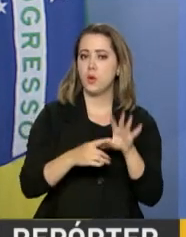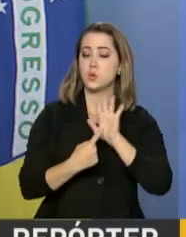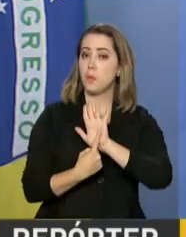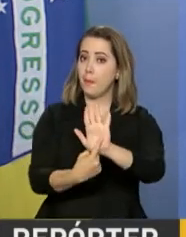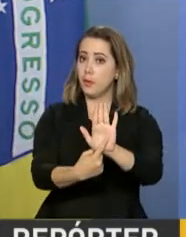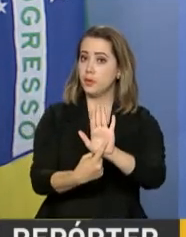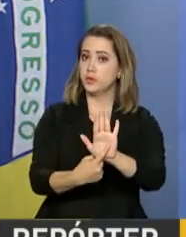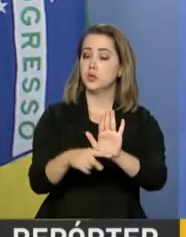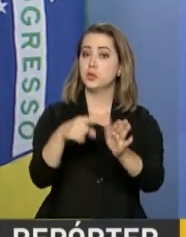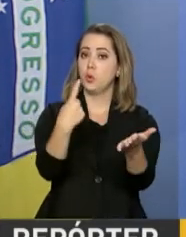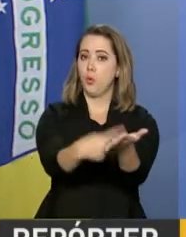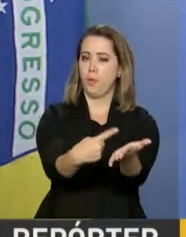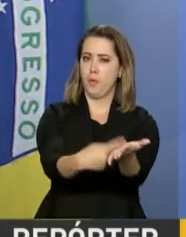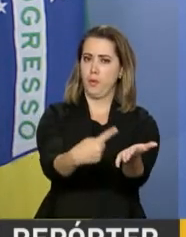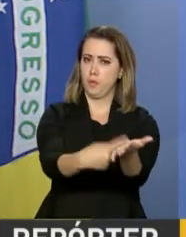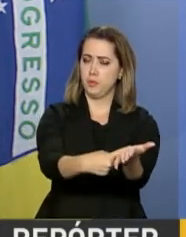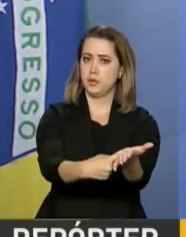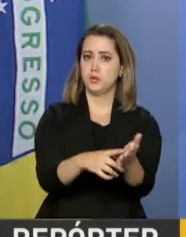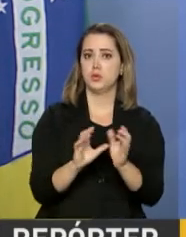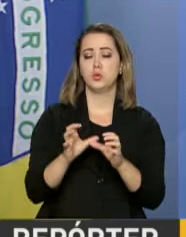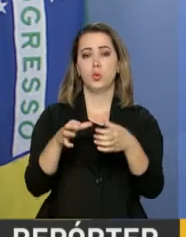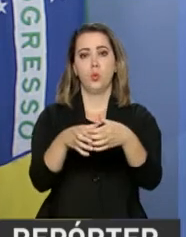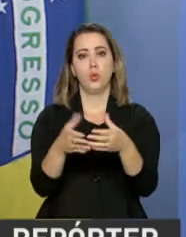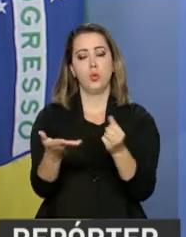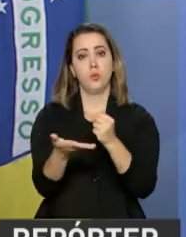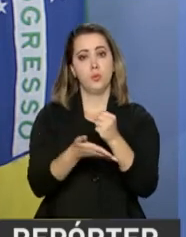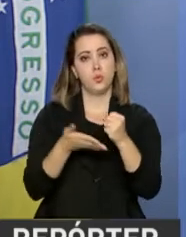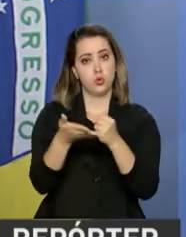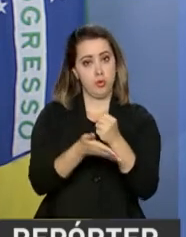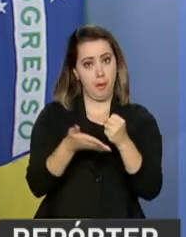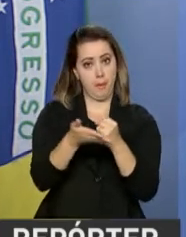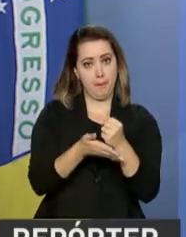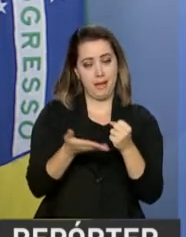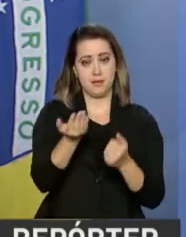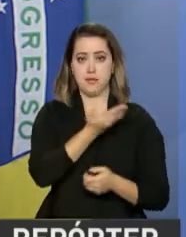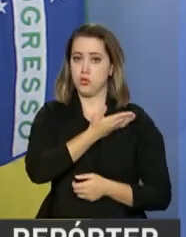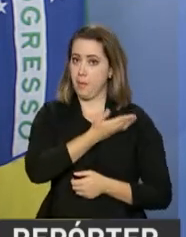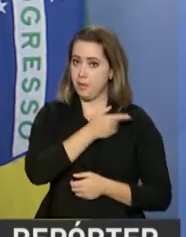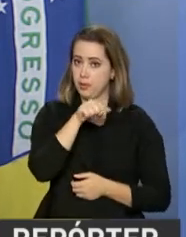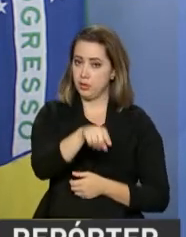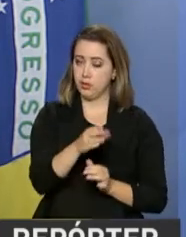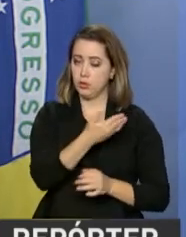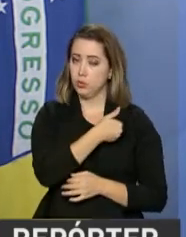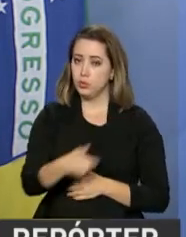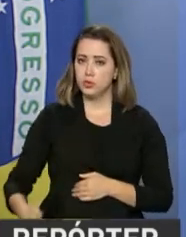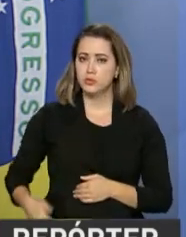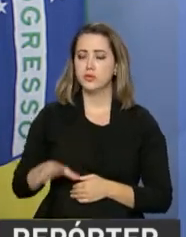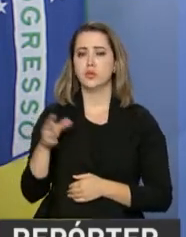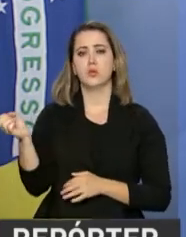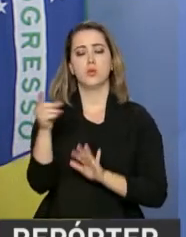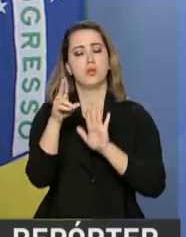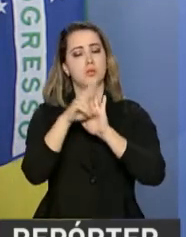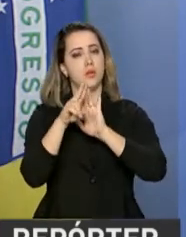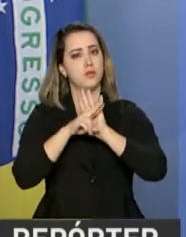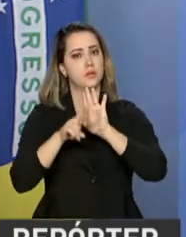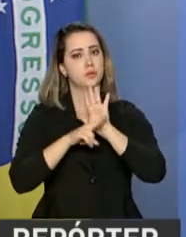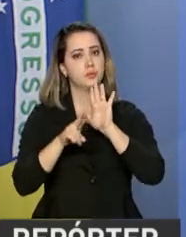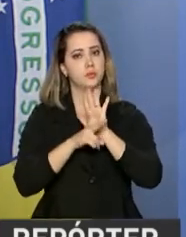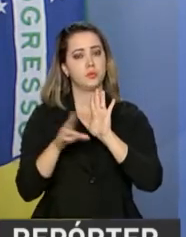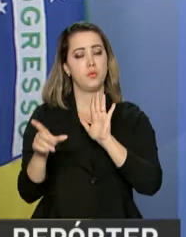do comprometimento da base de apoio ao governo com as medidas que estão modernizando o brasil e nossa